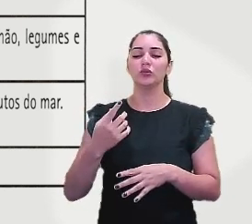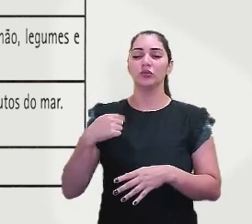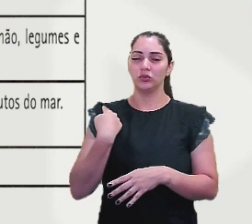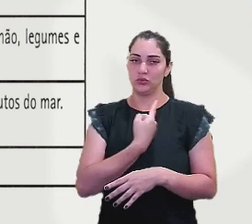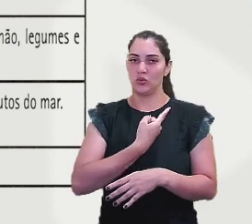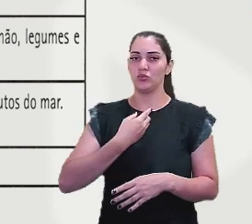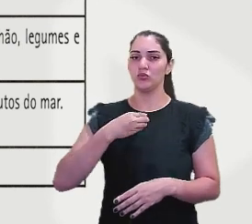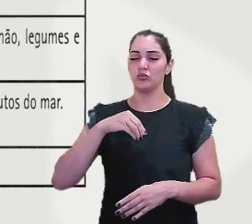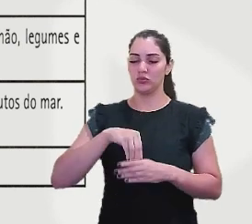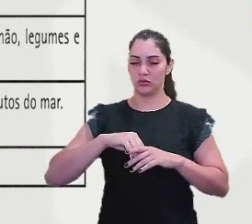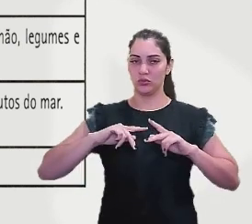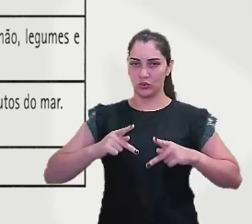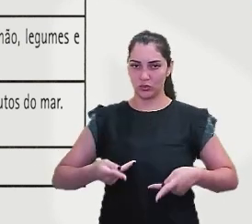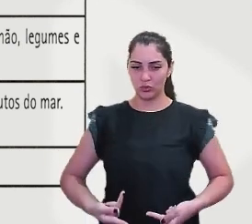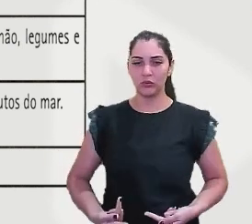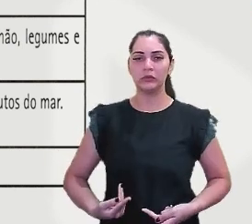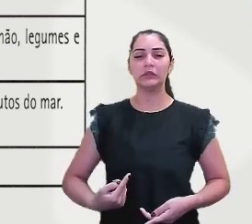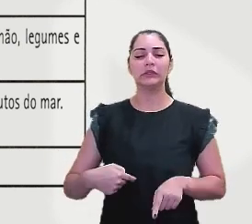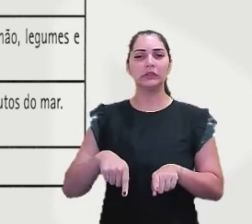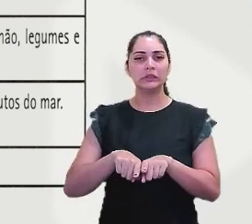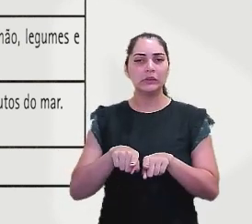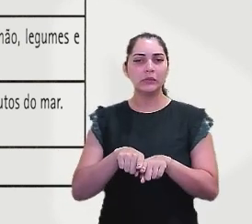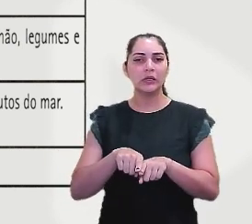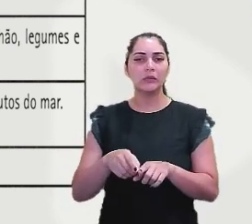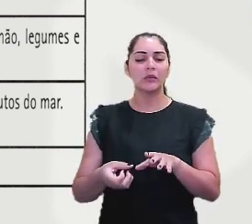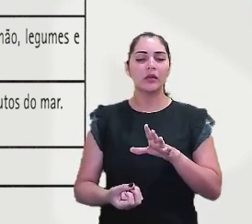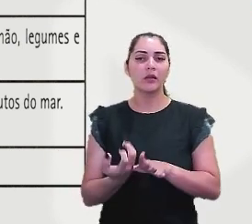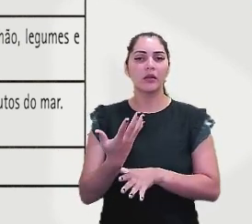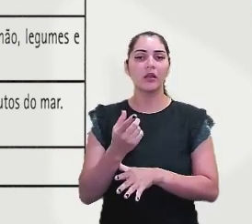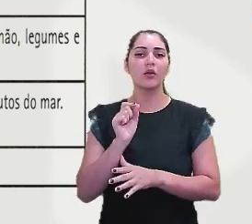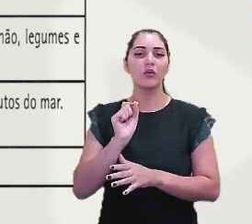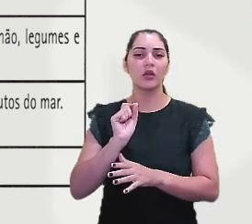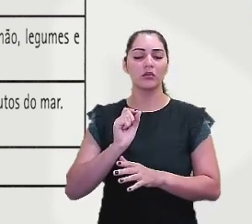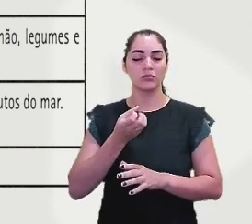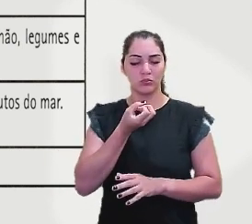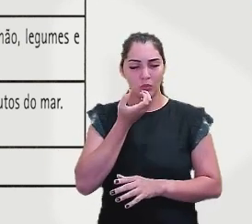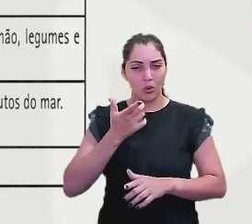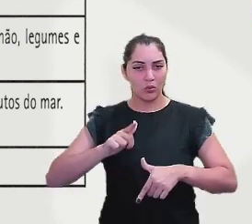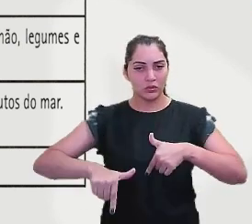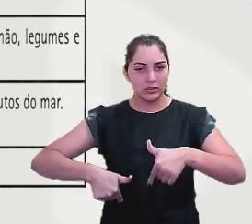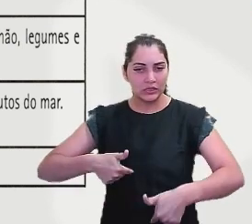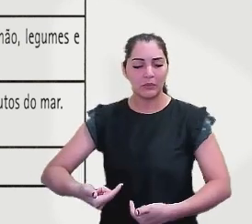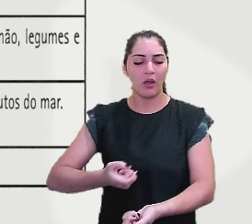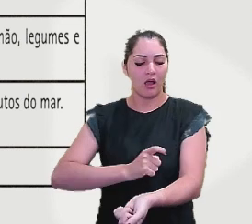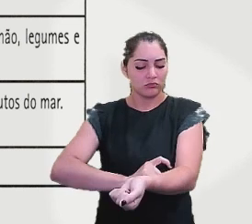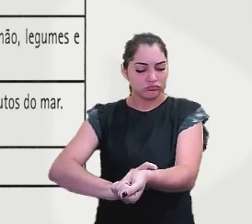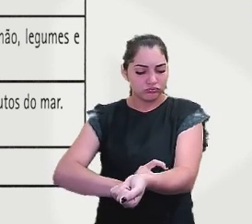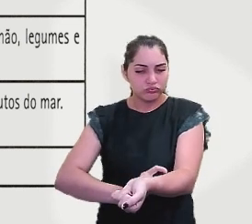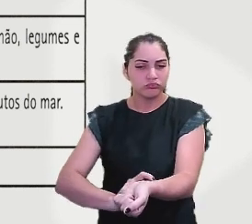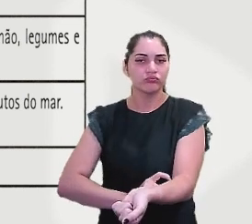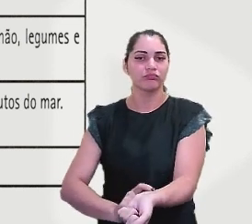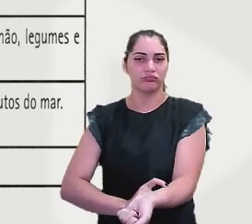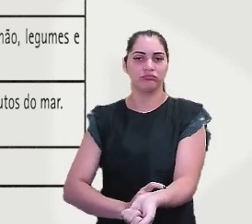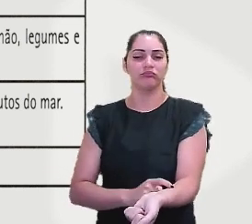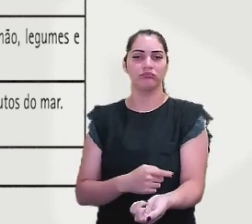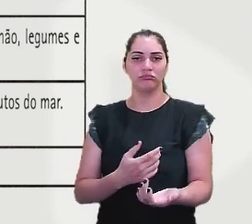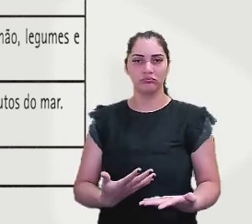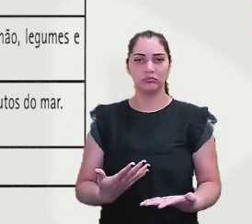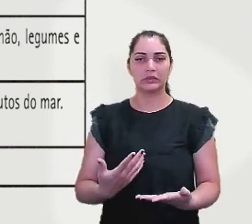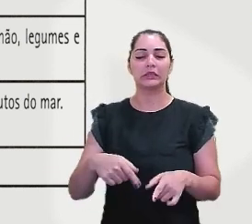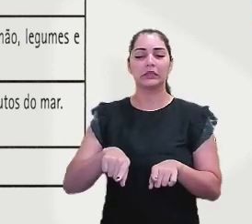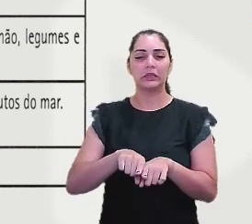corpo, funciona também para promover o quê? Um bom funcionamento do sistema nervoso, né, no caso dos nervos, e